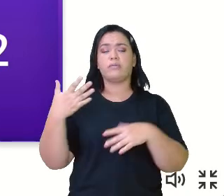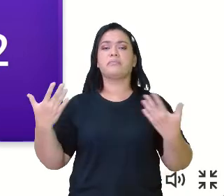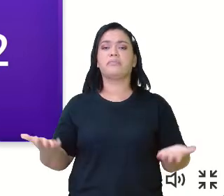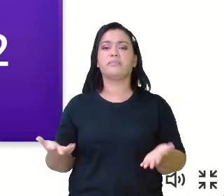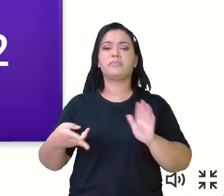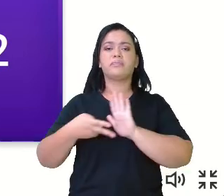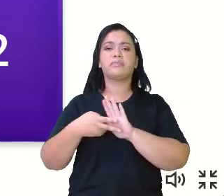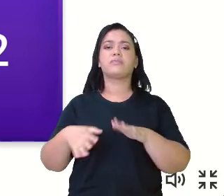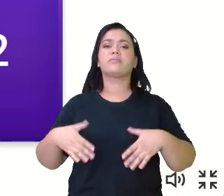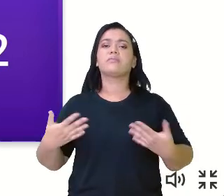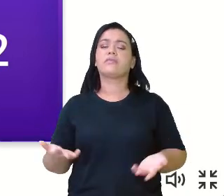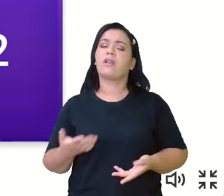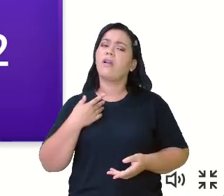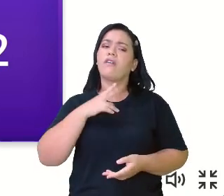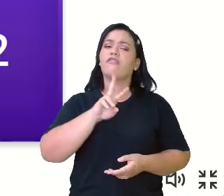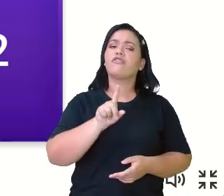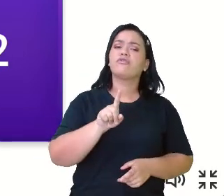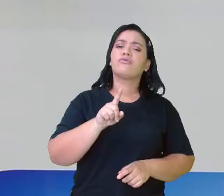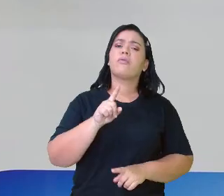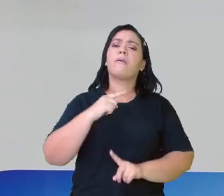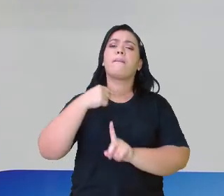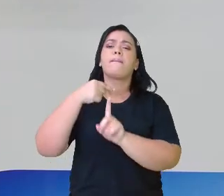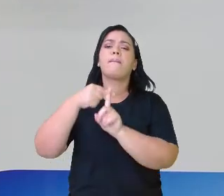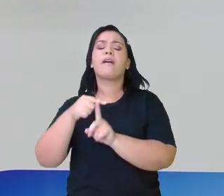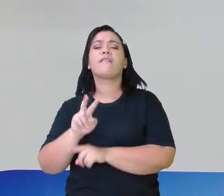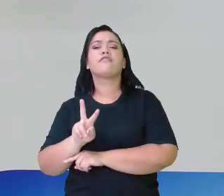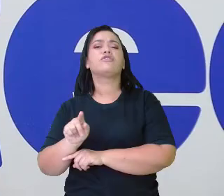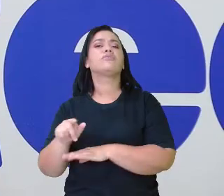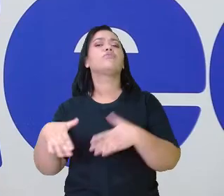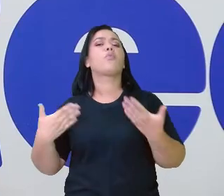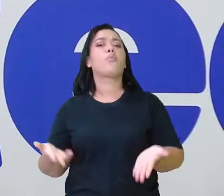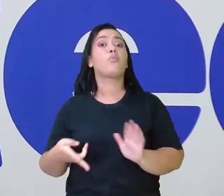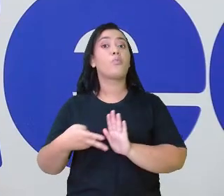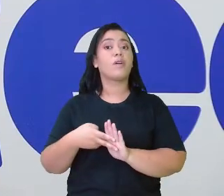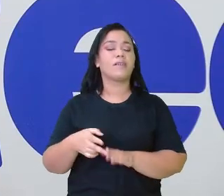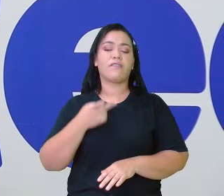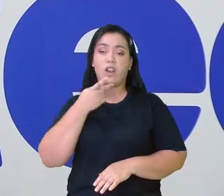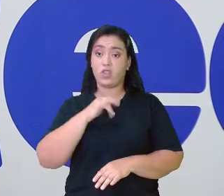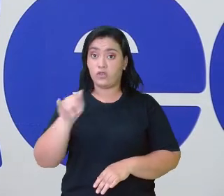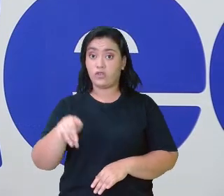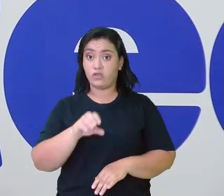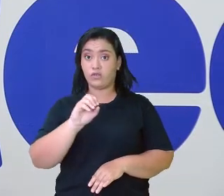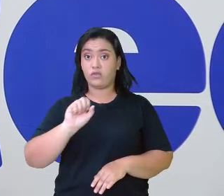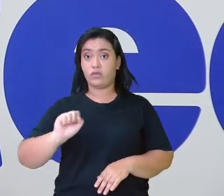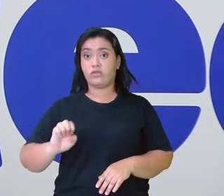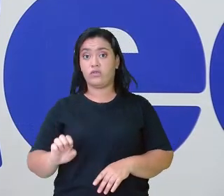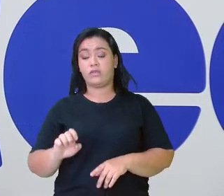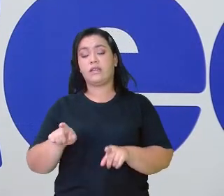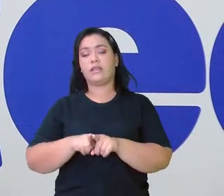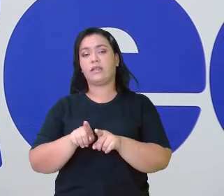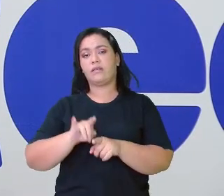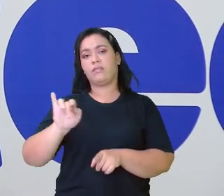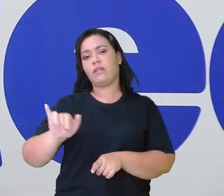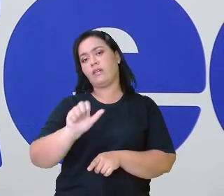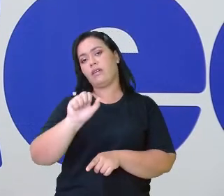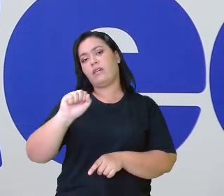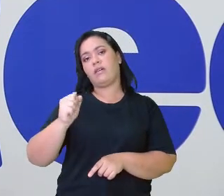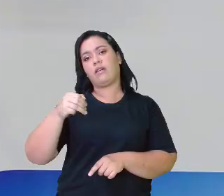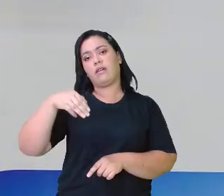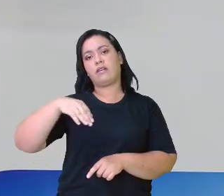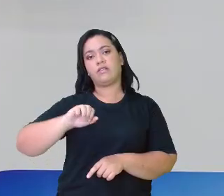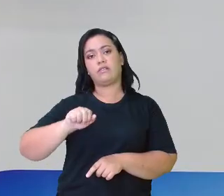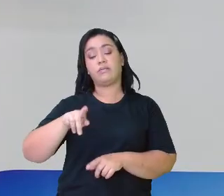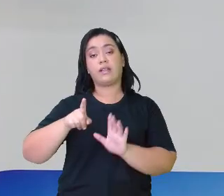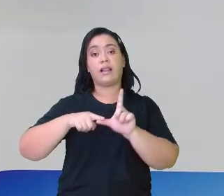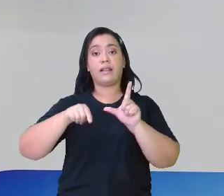Ou 21 mais 21, dá quanto isso, hein, minha gente? O José e a Yasmin, professora Márcia, colocaram letra B.